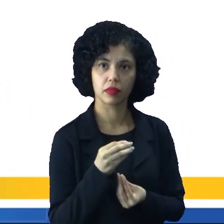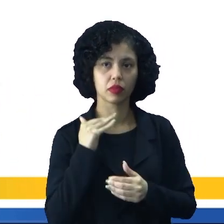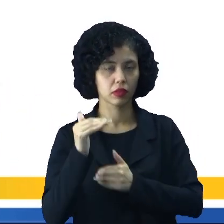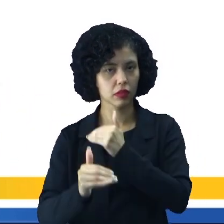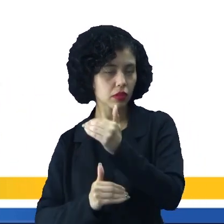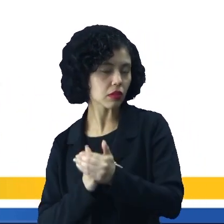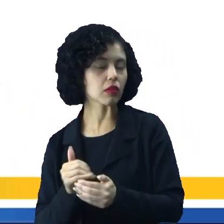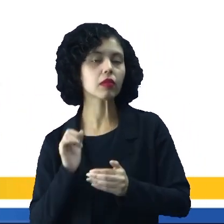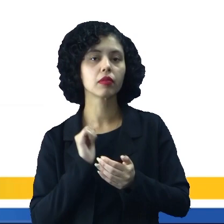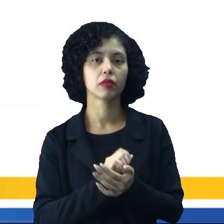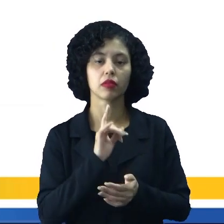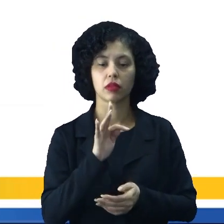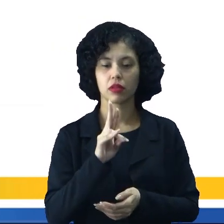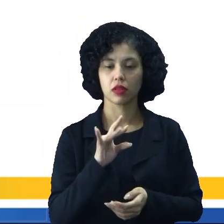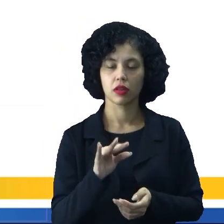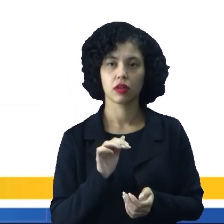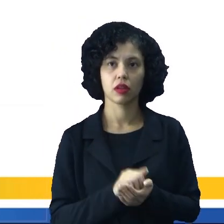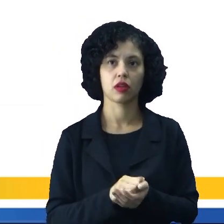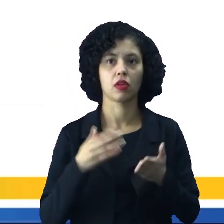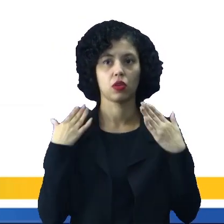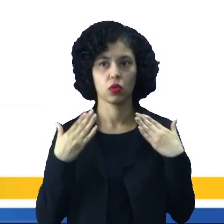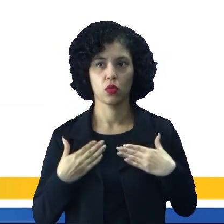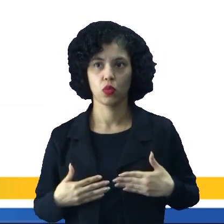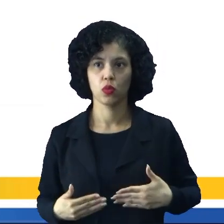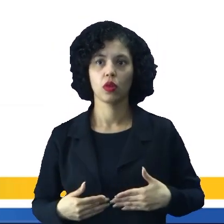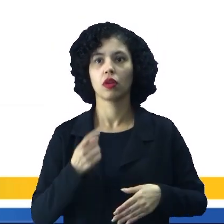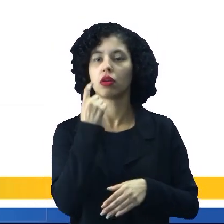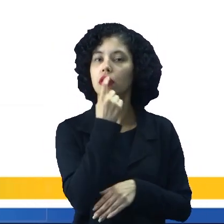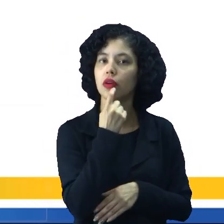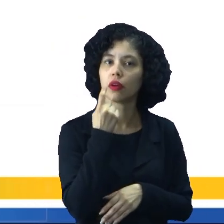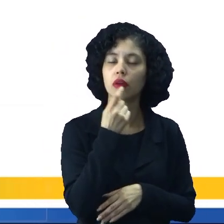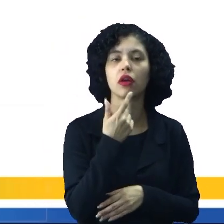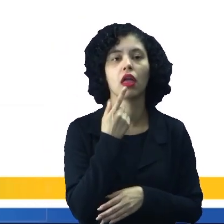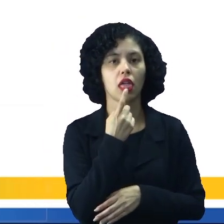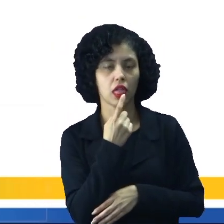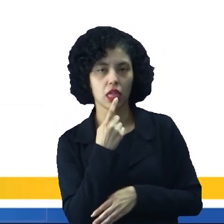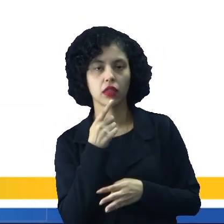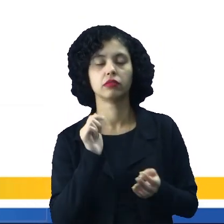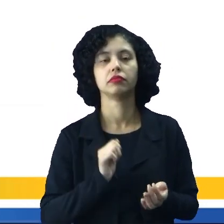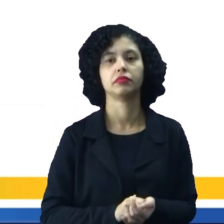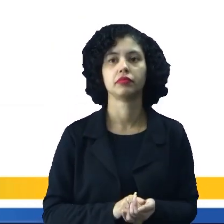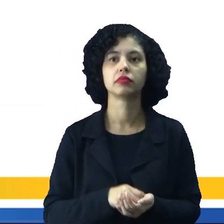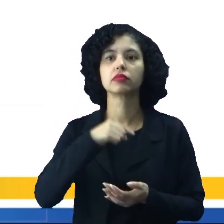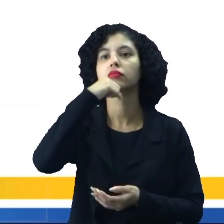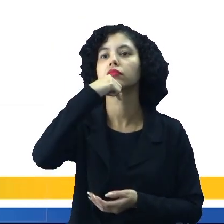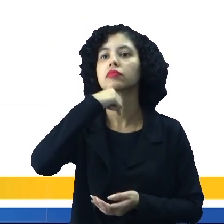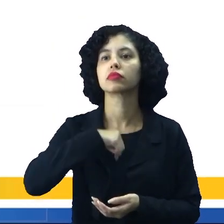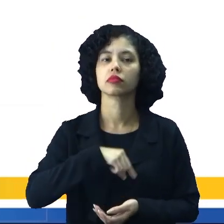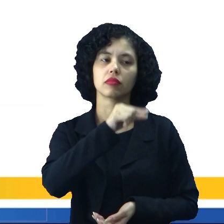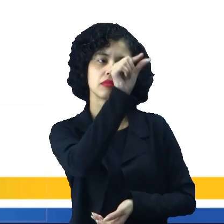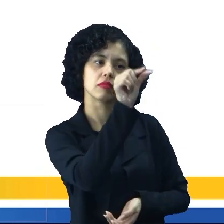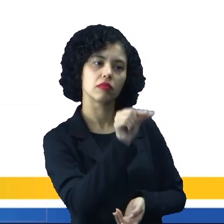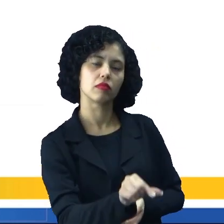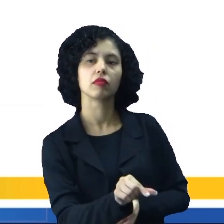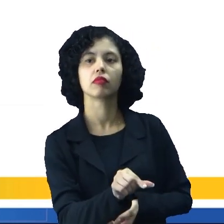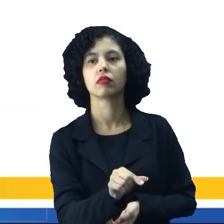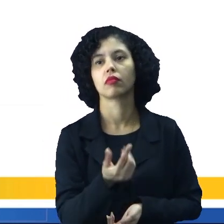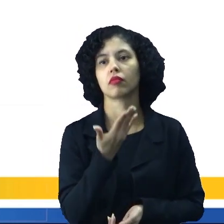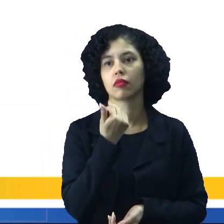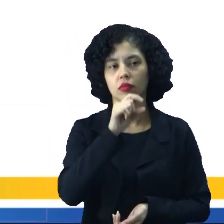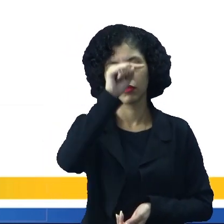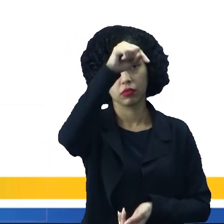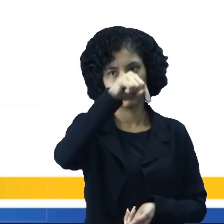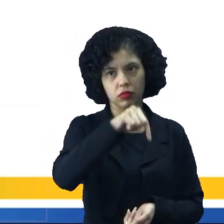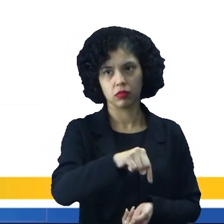processo digestório em relação à sua anatomia. Então, nós temos a boca, que contém a língua, nós temos esse canal chamado de esôfago, né, onde o alimento ele vai